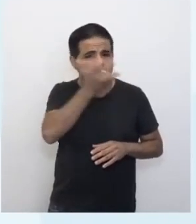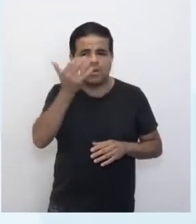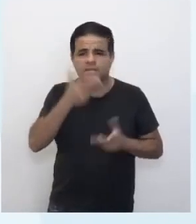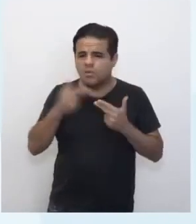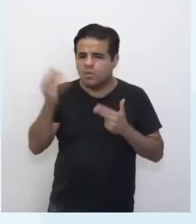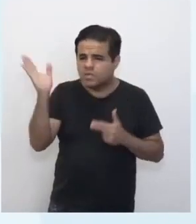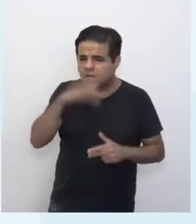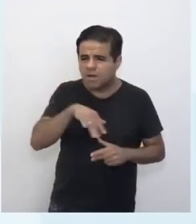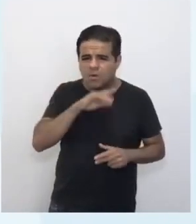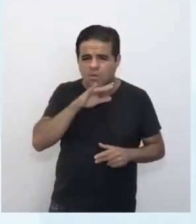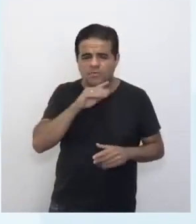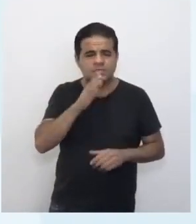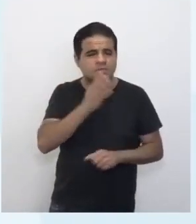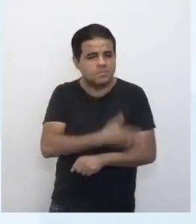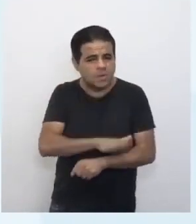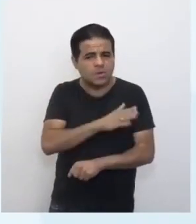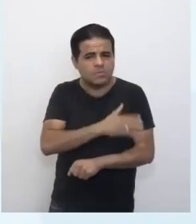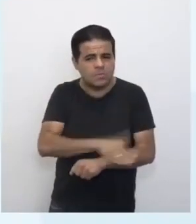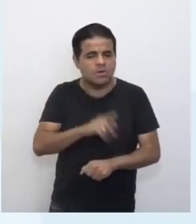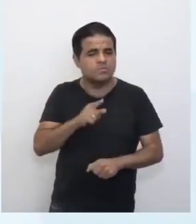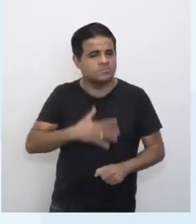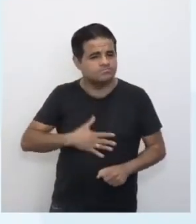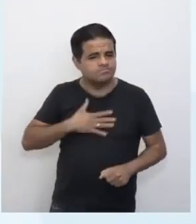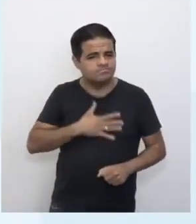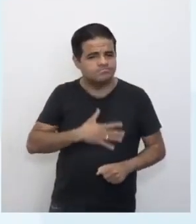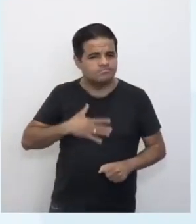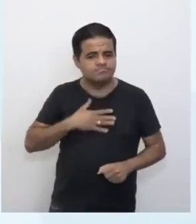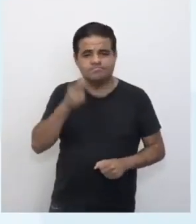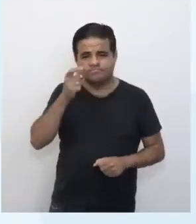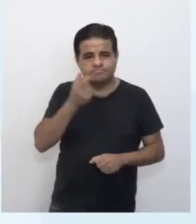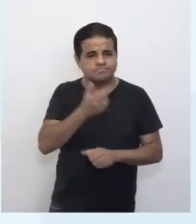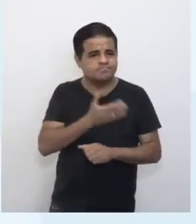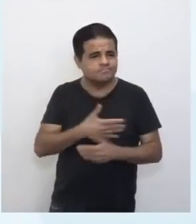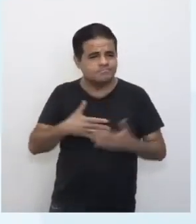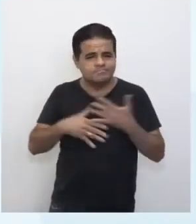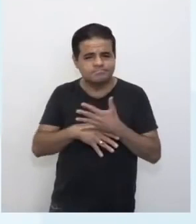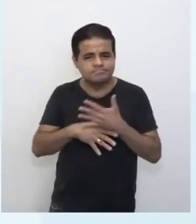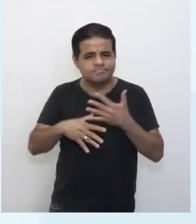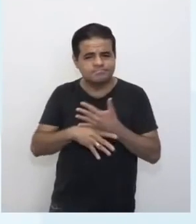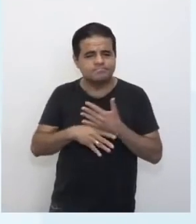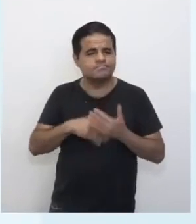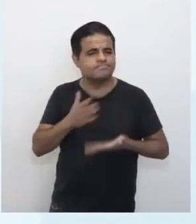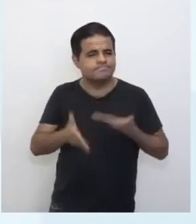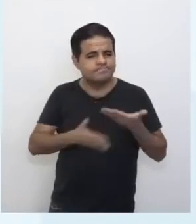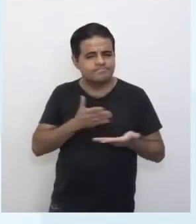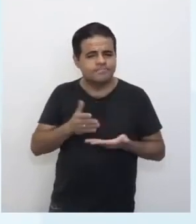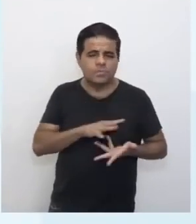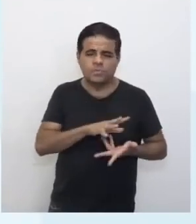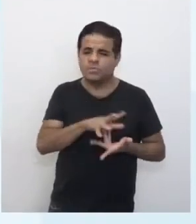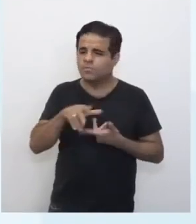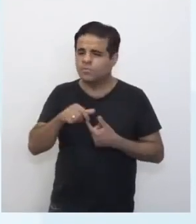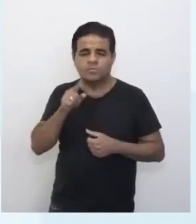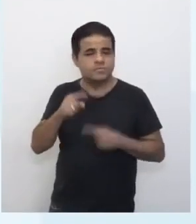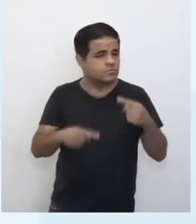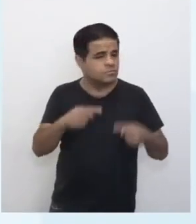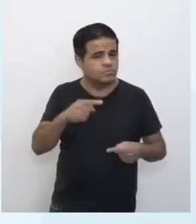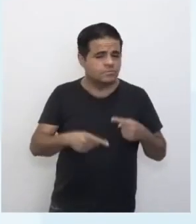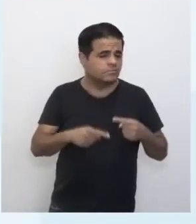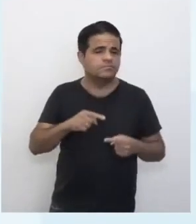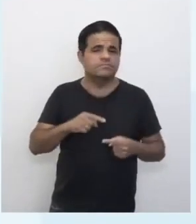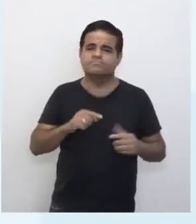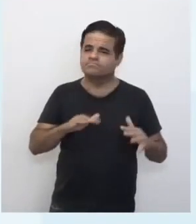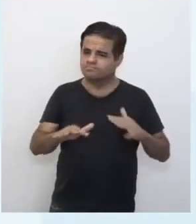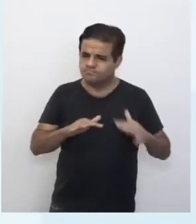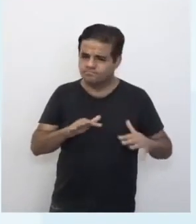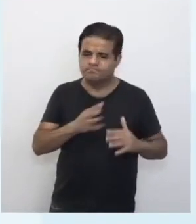você está se exercitando. Então, você está apreciando a cidade e se exercitando. No mundo todo se discute a mobilidade